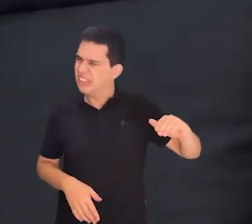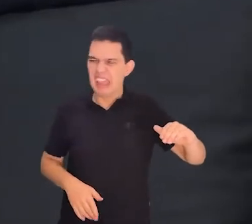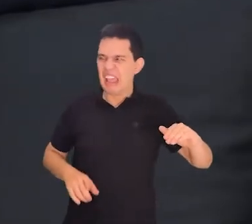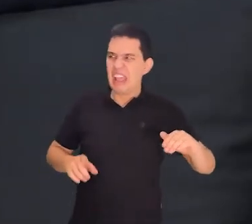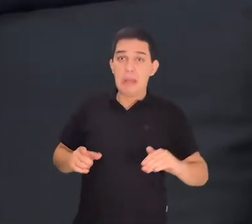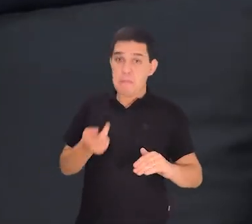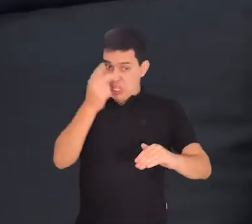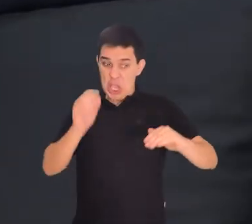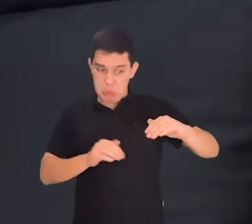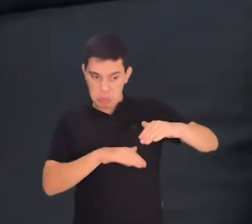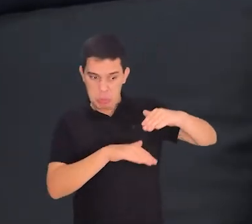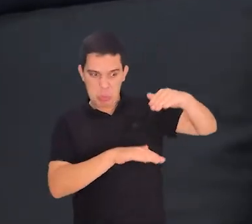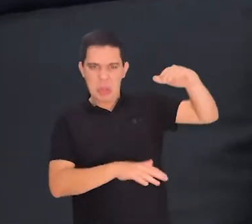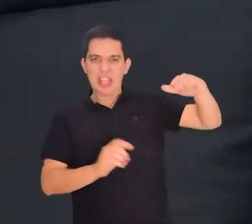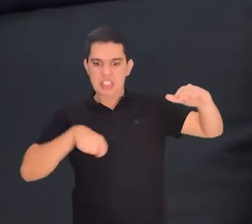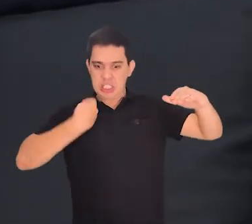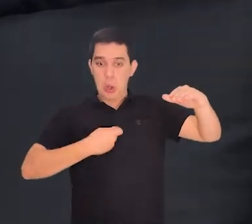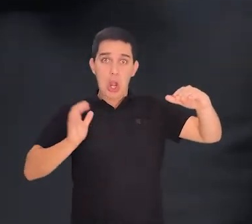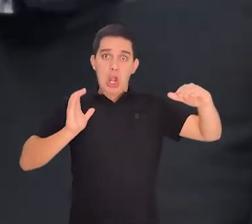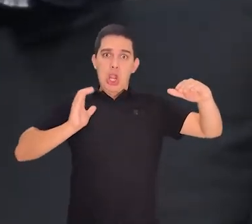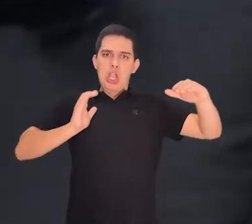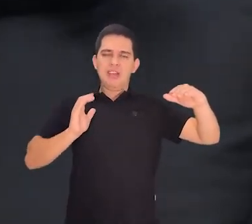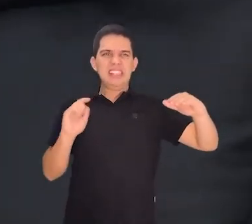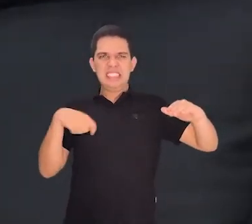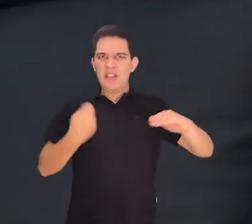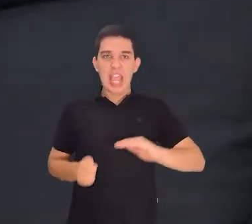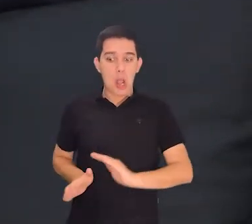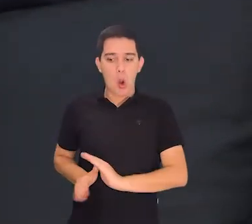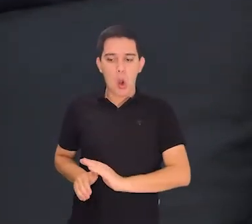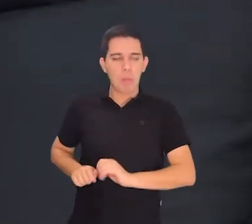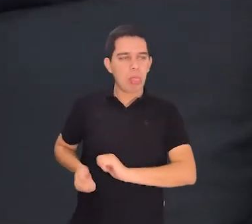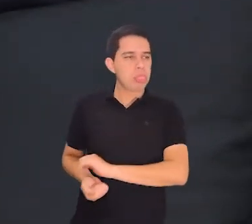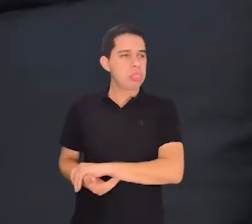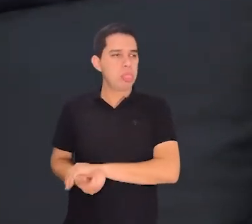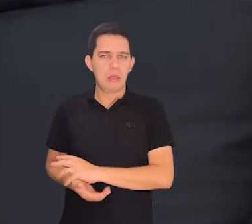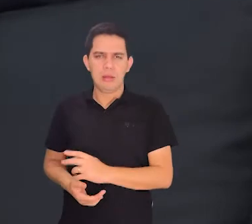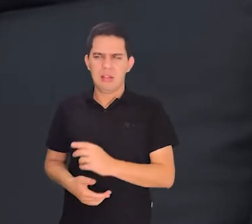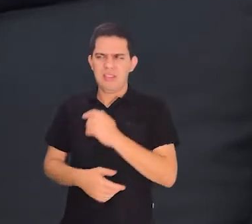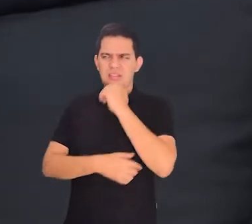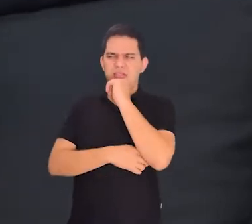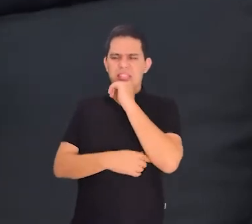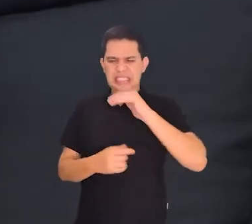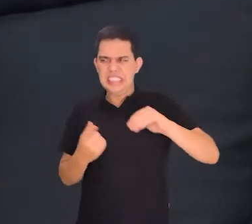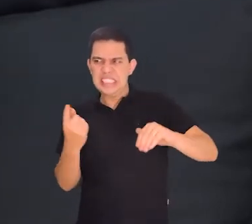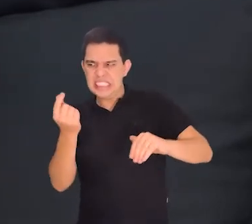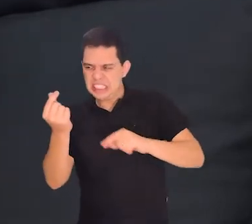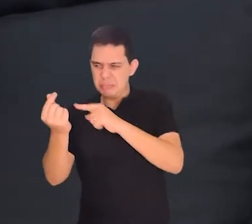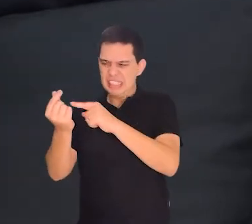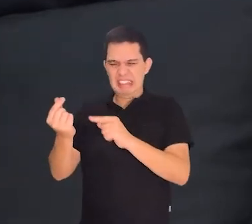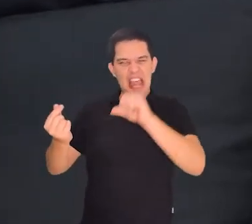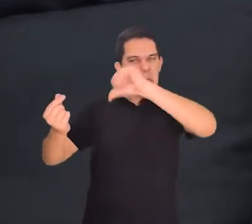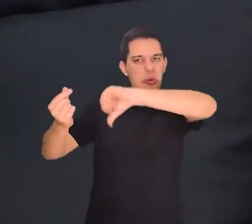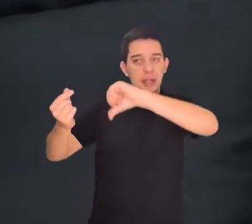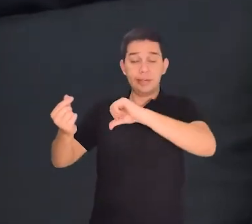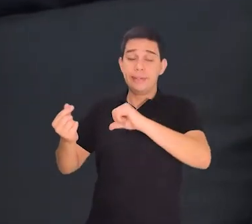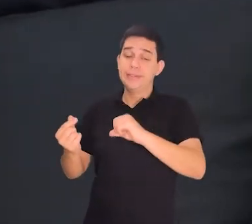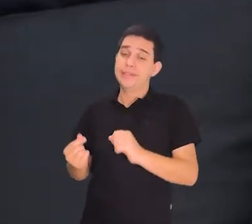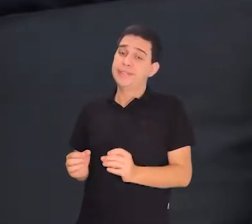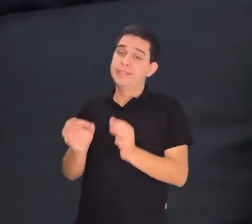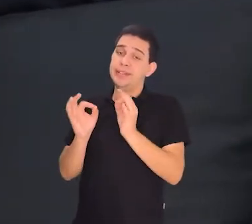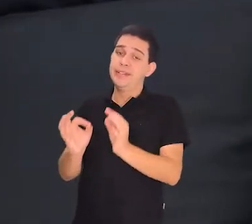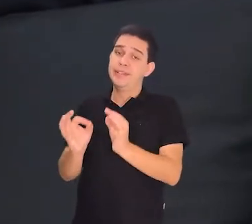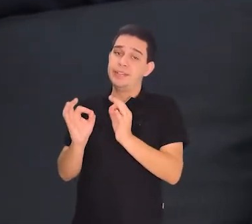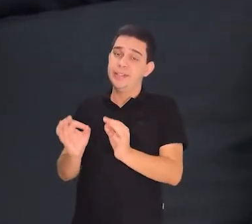desonesto. Se você tem essa visão do dinheiro, de sempre se distanciar do dinheiro, né, vendo como uma coisa pejorativa, fatalmente você vai